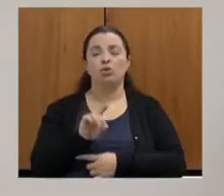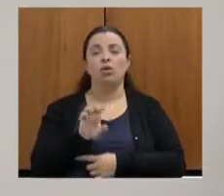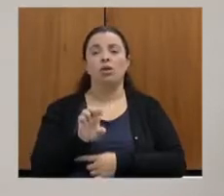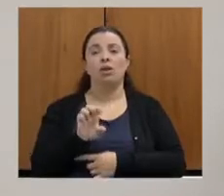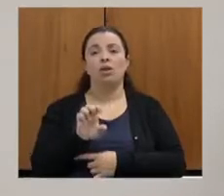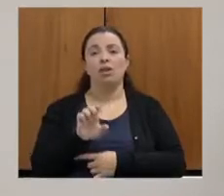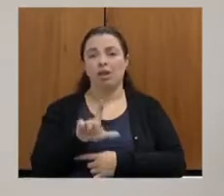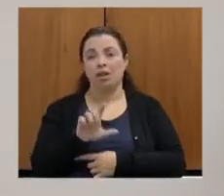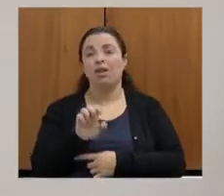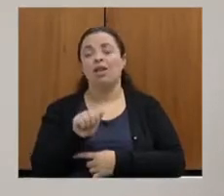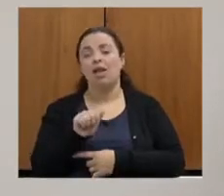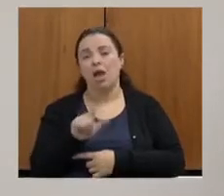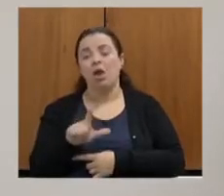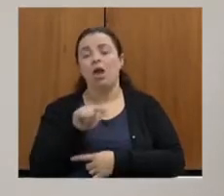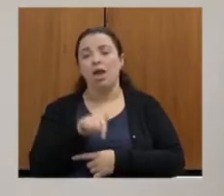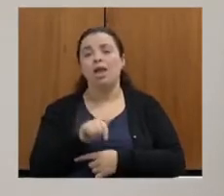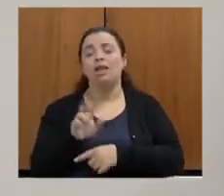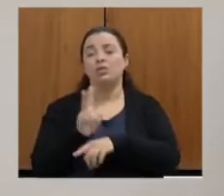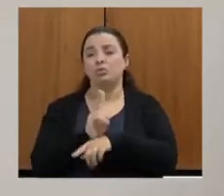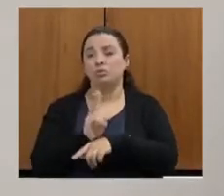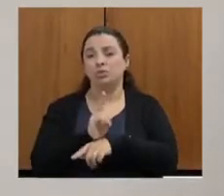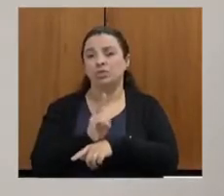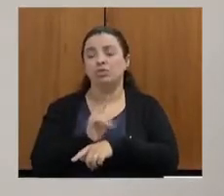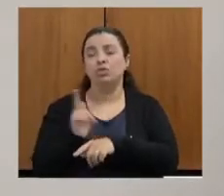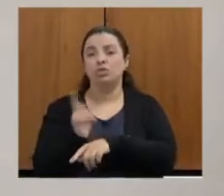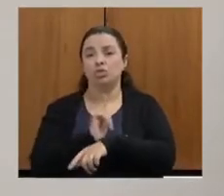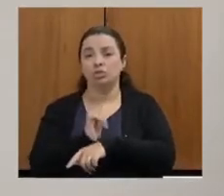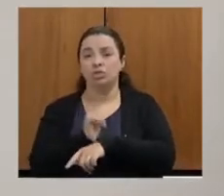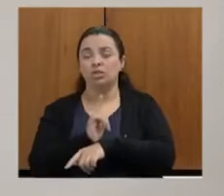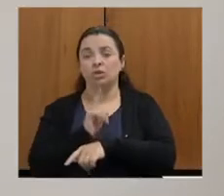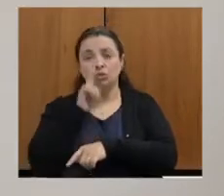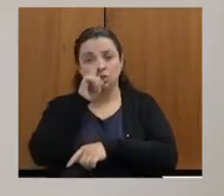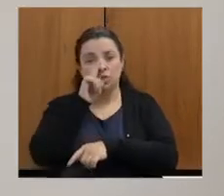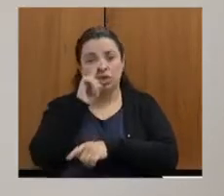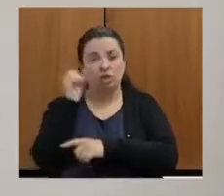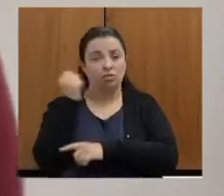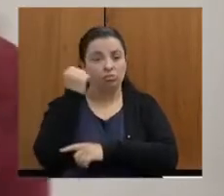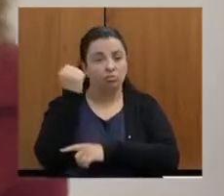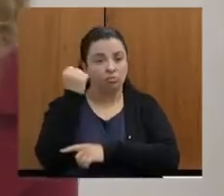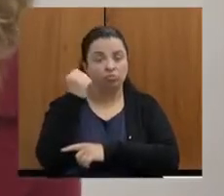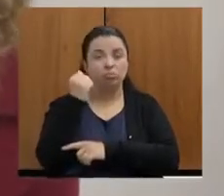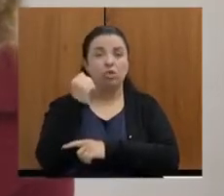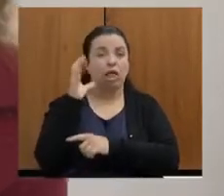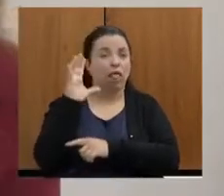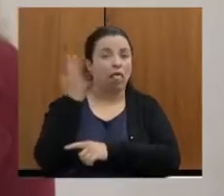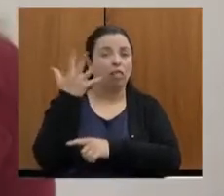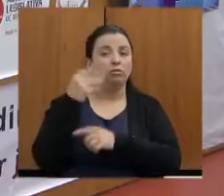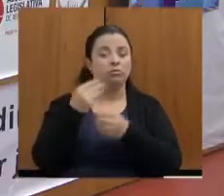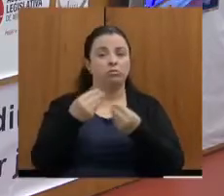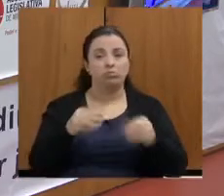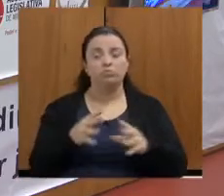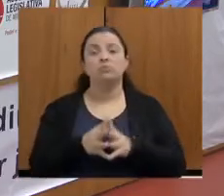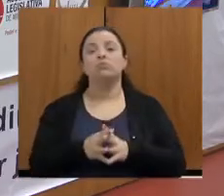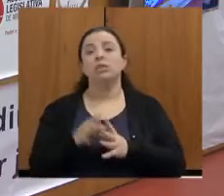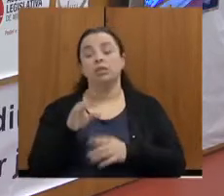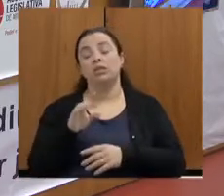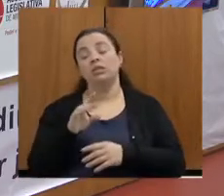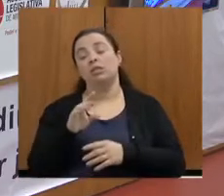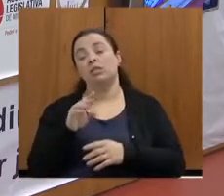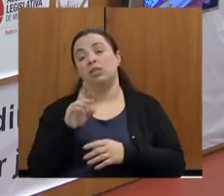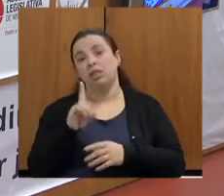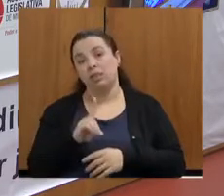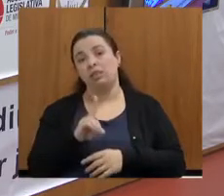superintendente de gestão de riscos de desastres da Coordenadoria Estadual da Defesa Civil é uma parceria também